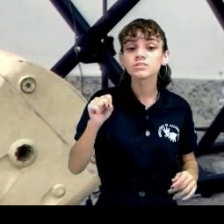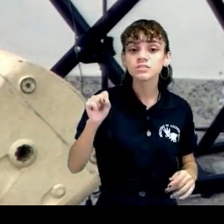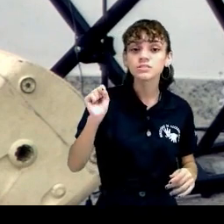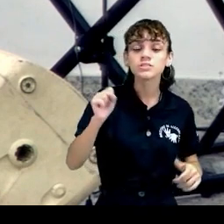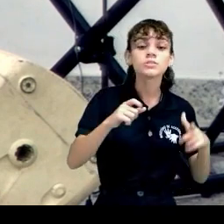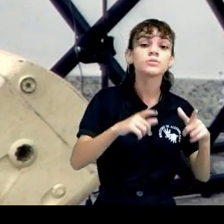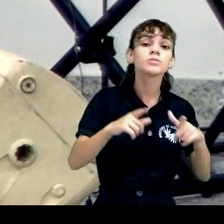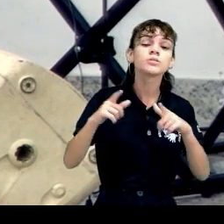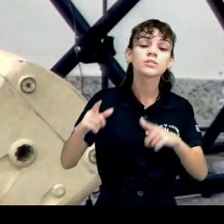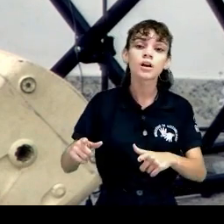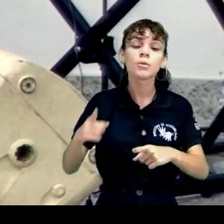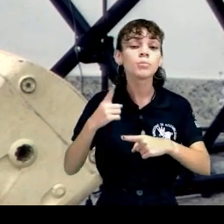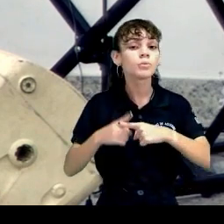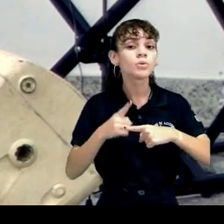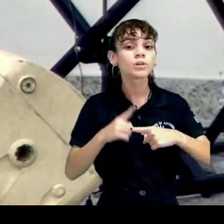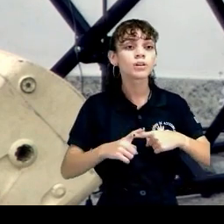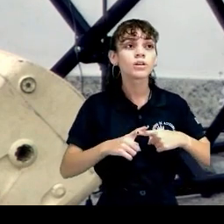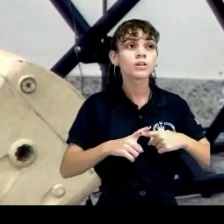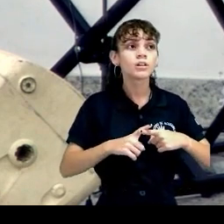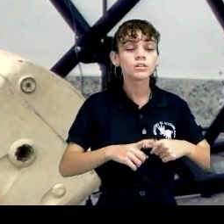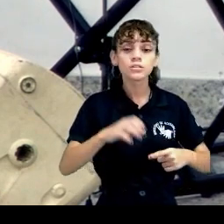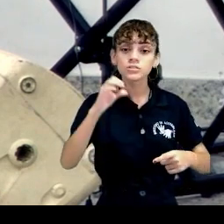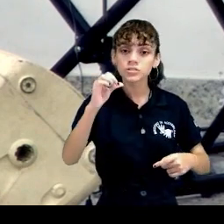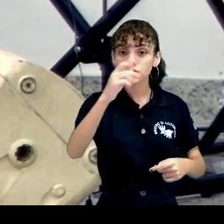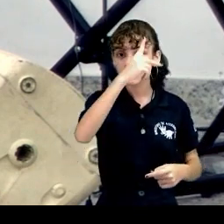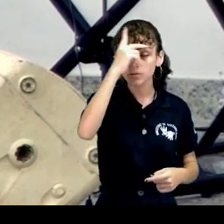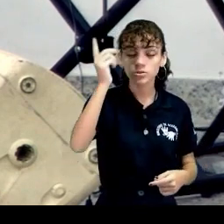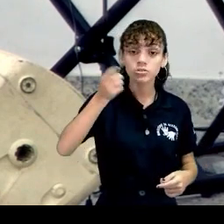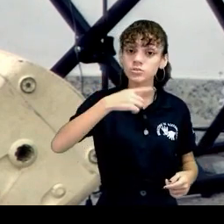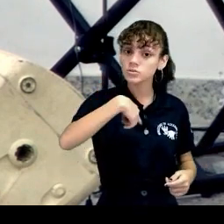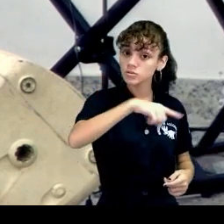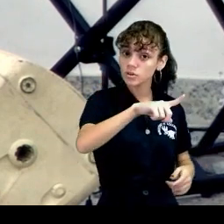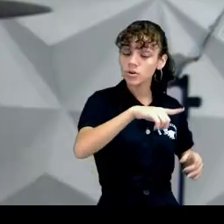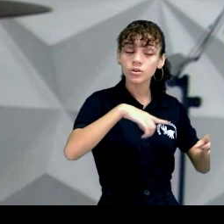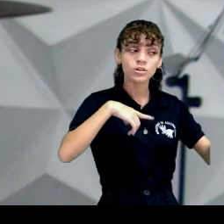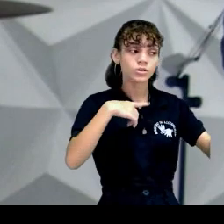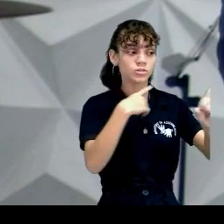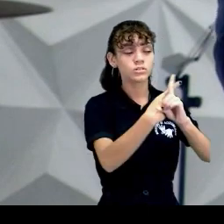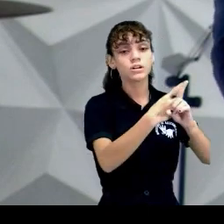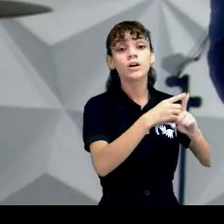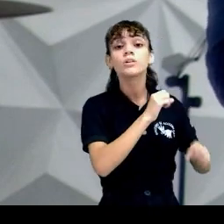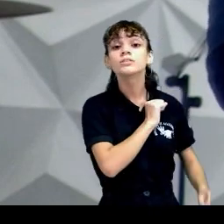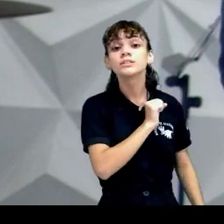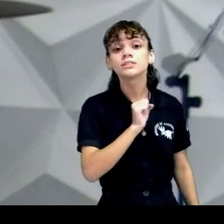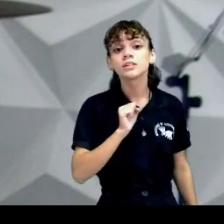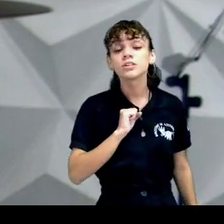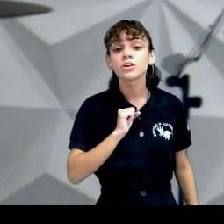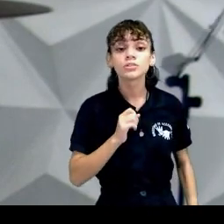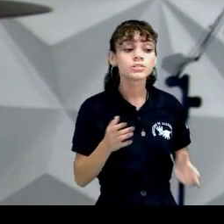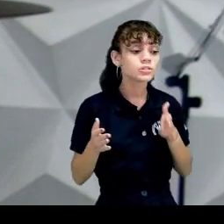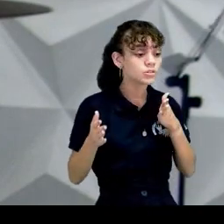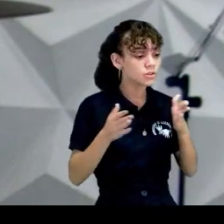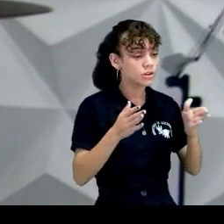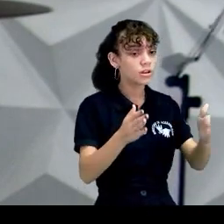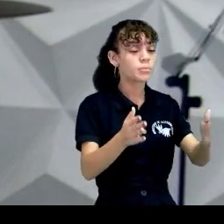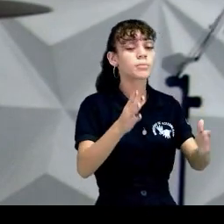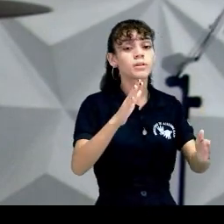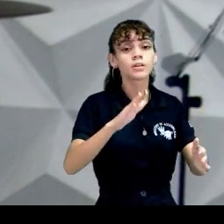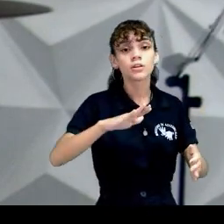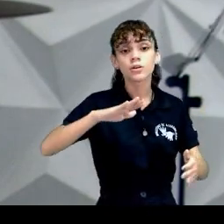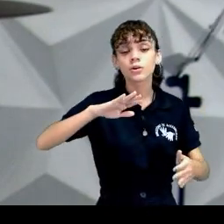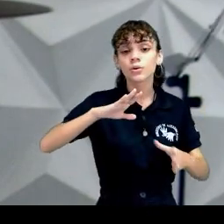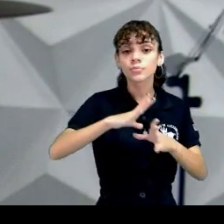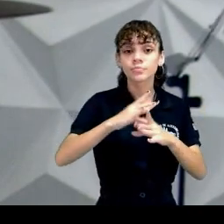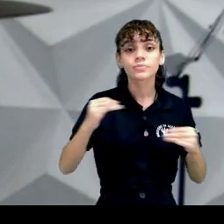E nesse caminho, a cura aconteceu. E o texto diz que no momento em que esse leproso se percebe curado,